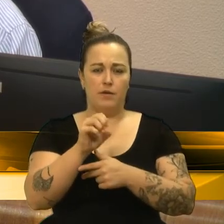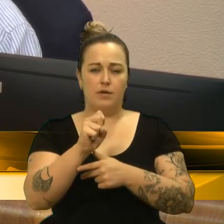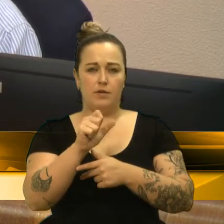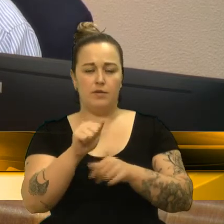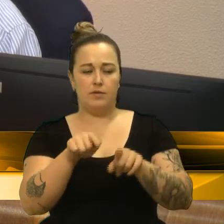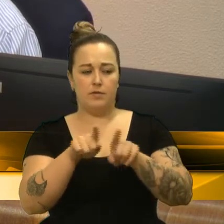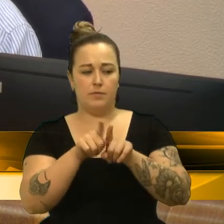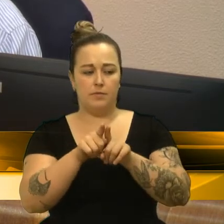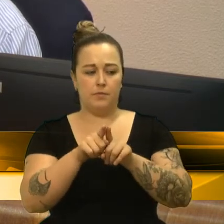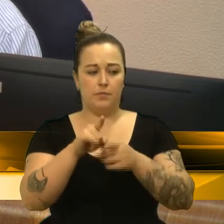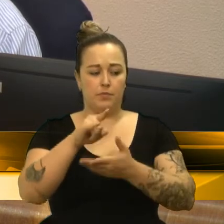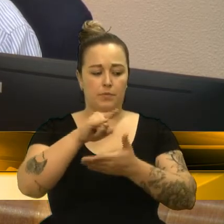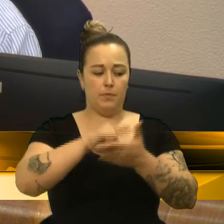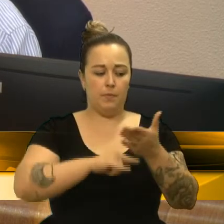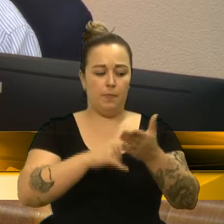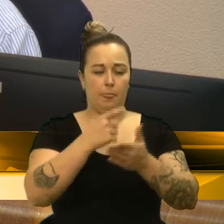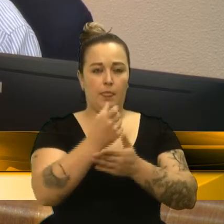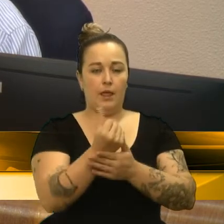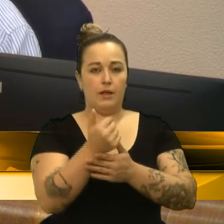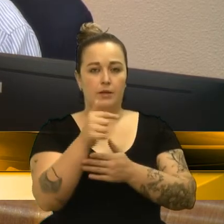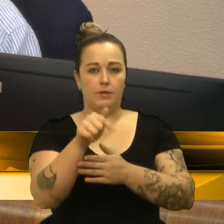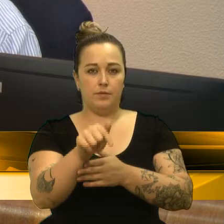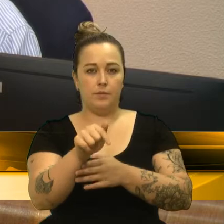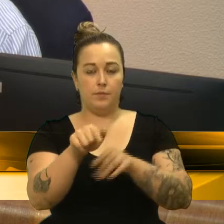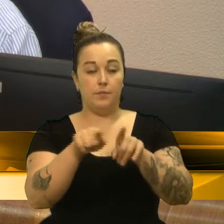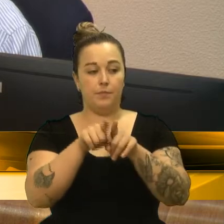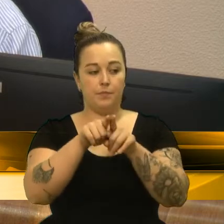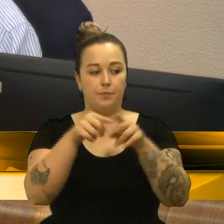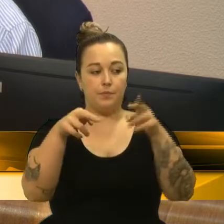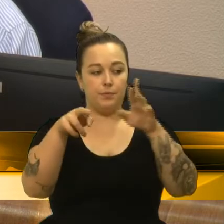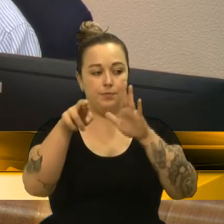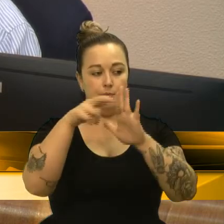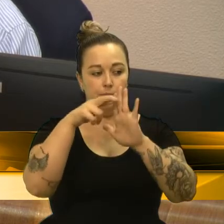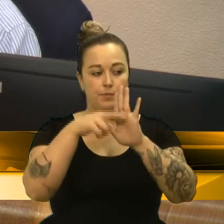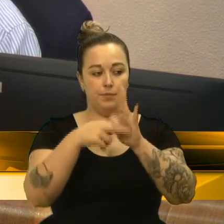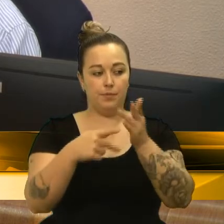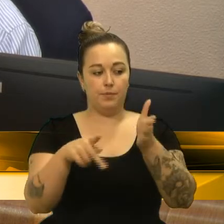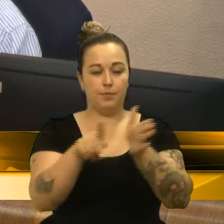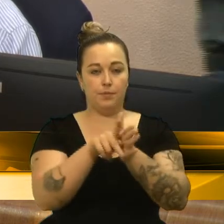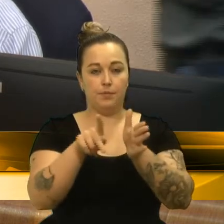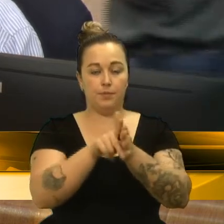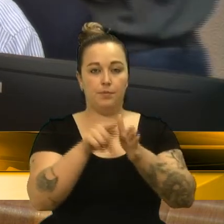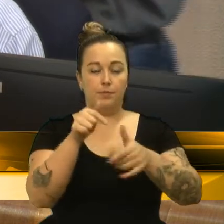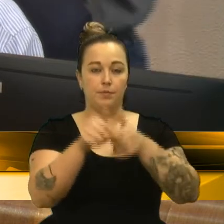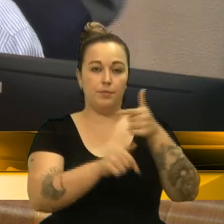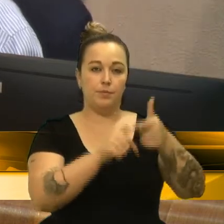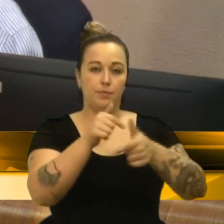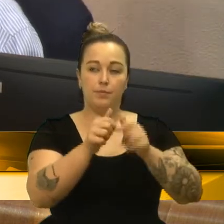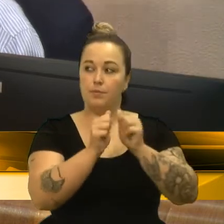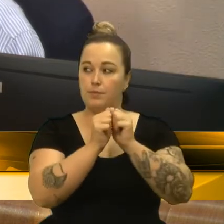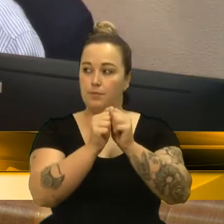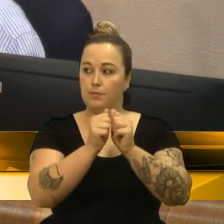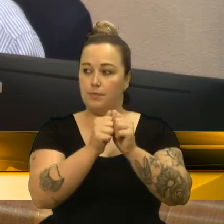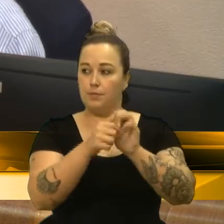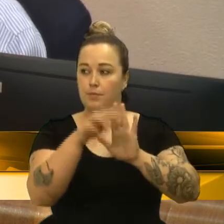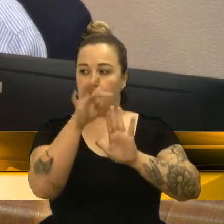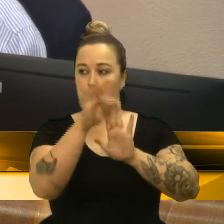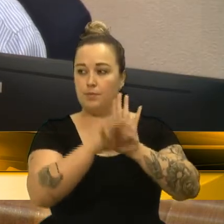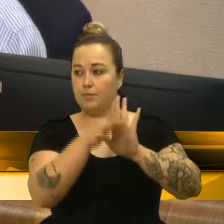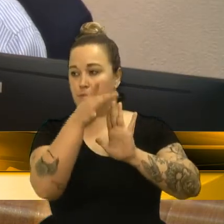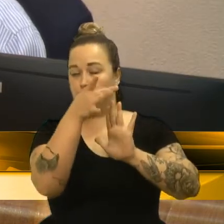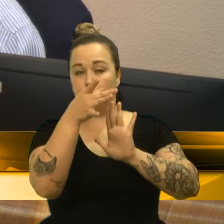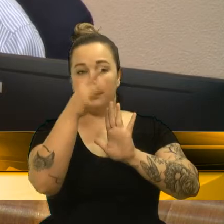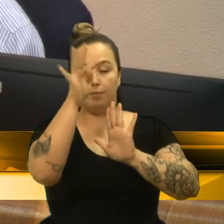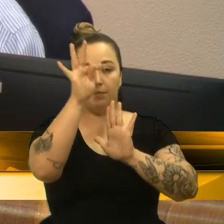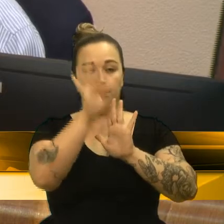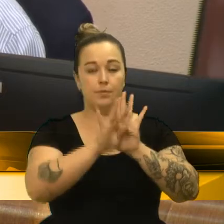201/67, concluindo na sua avaliação o resultado do processo viciado em sua regularidade formal e requerendo, assim, ao final, pela emissão do parecer pelo arquivamento da denúncia, de